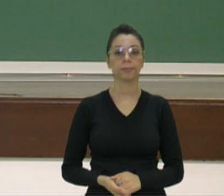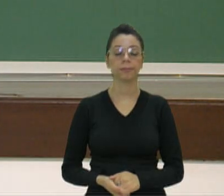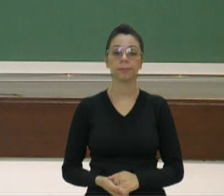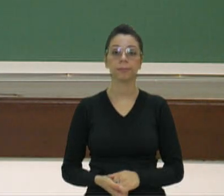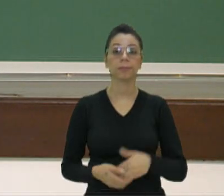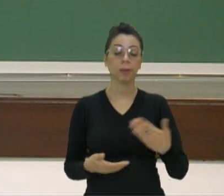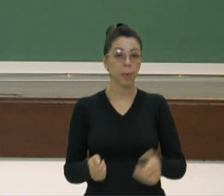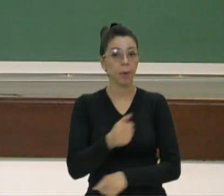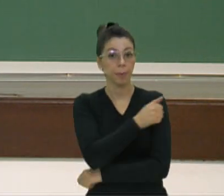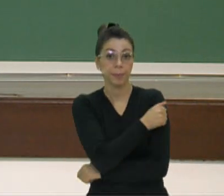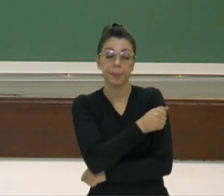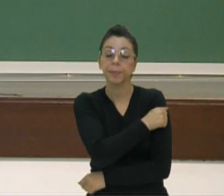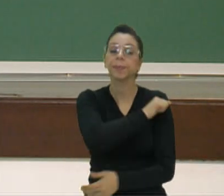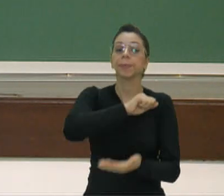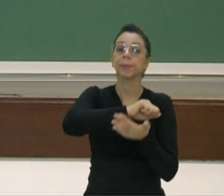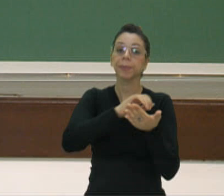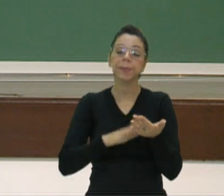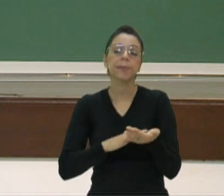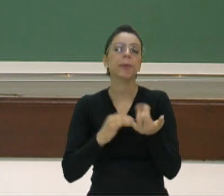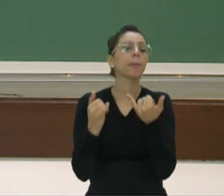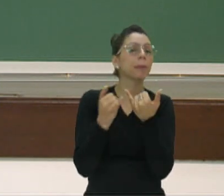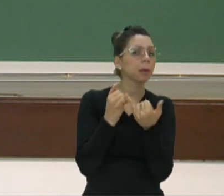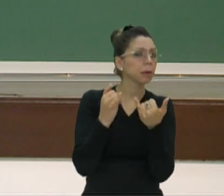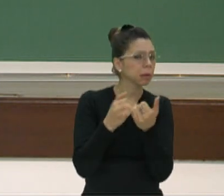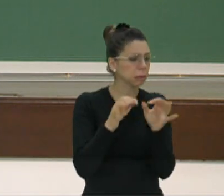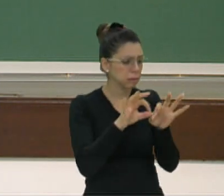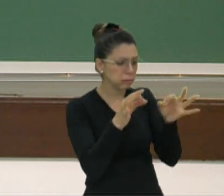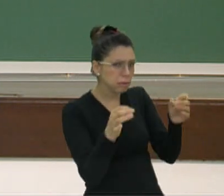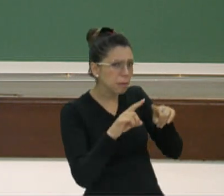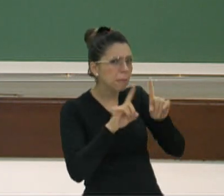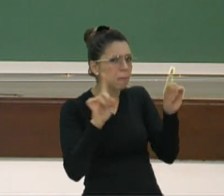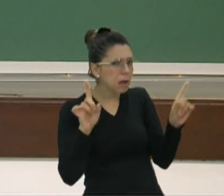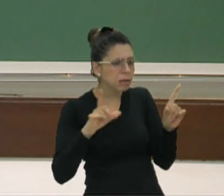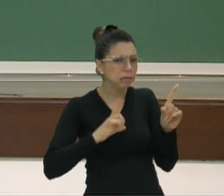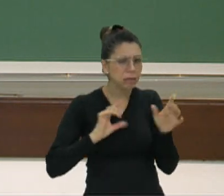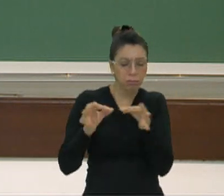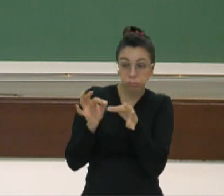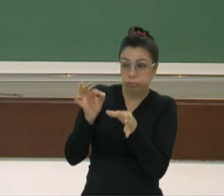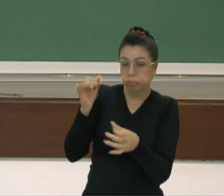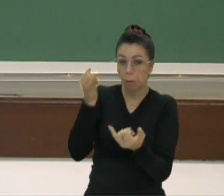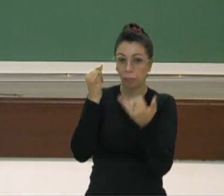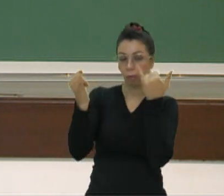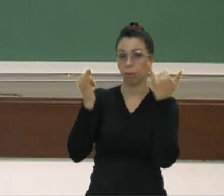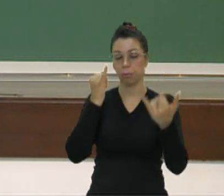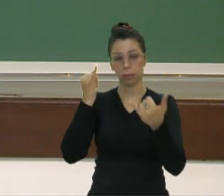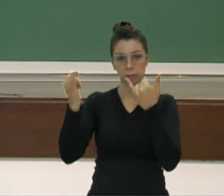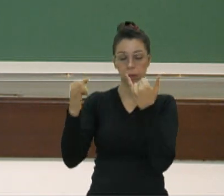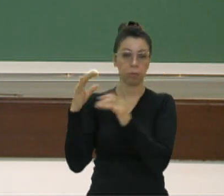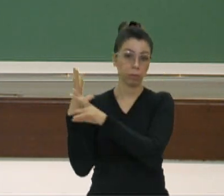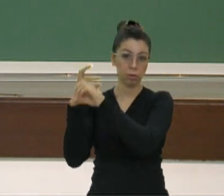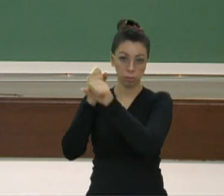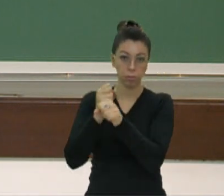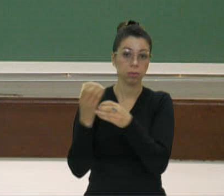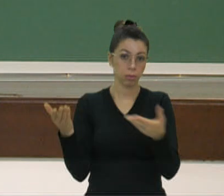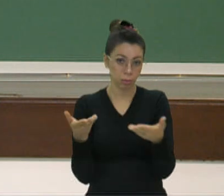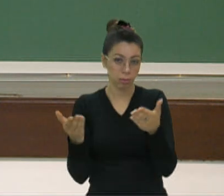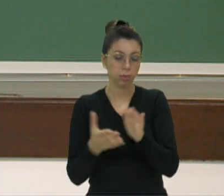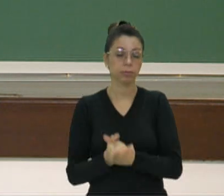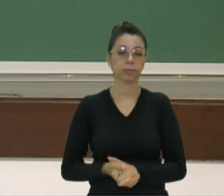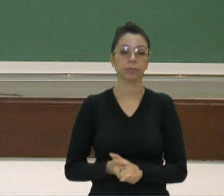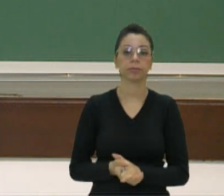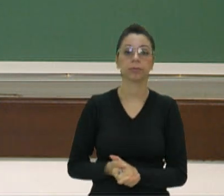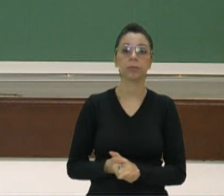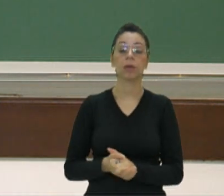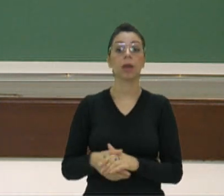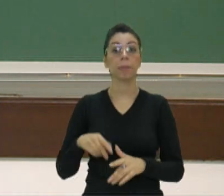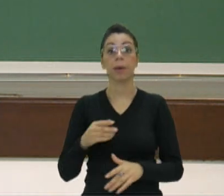Vejam, alunos, que é uma atividade que parece ser simples, mas ela tem uma quantidade grande de informações sendo resgatadas nesse momento. É para marcar